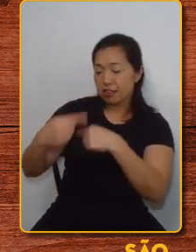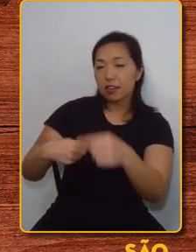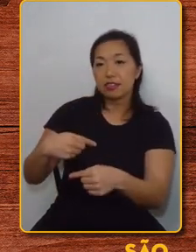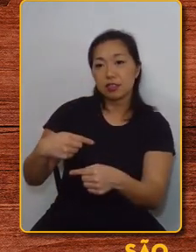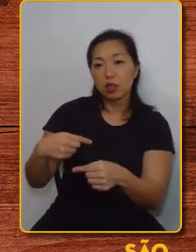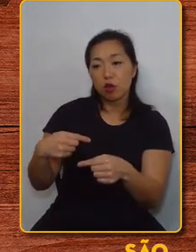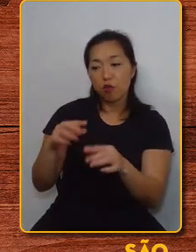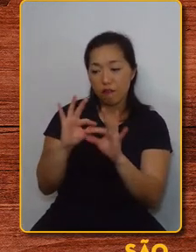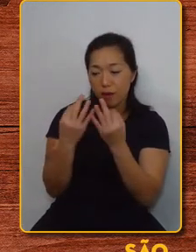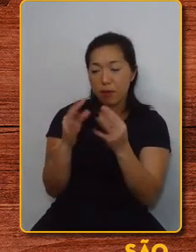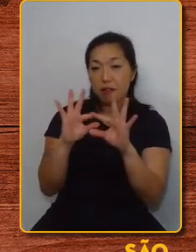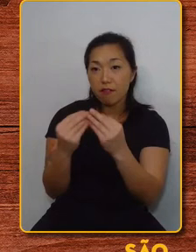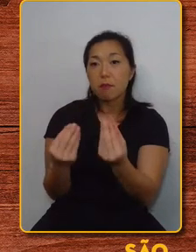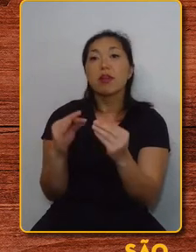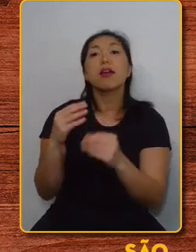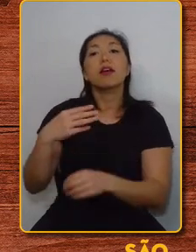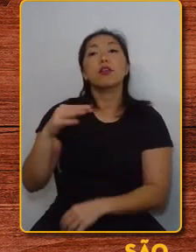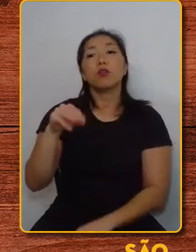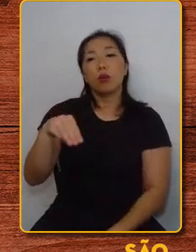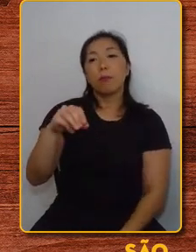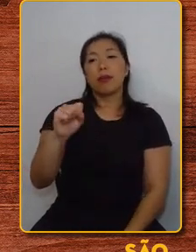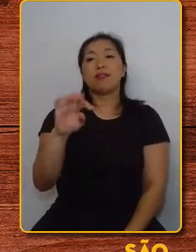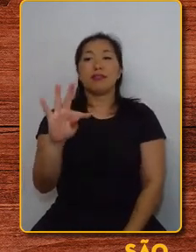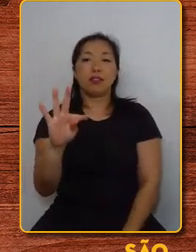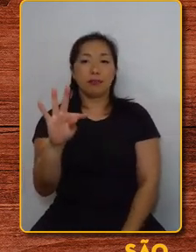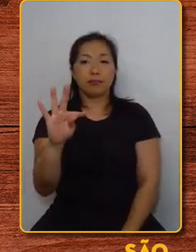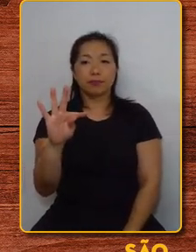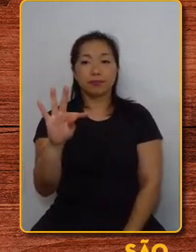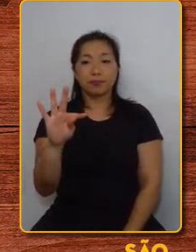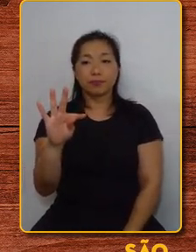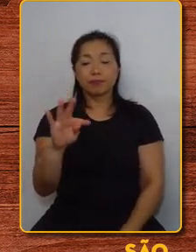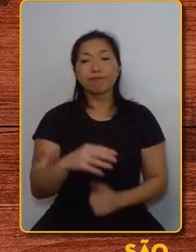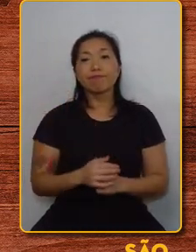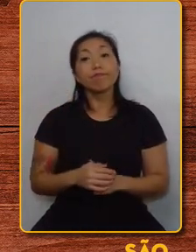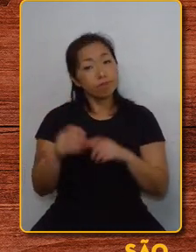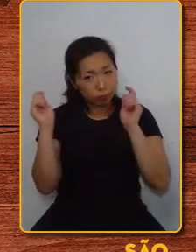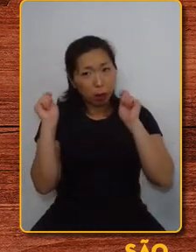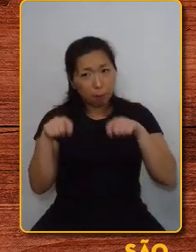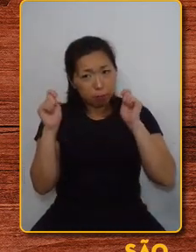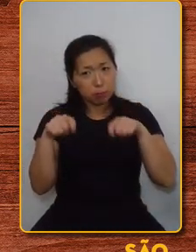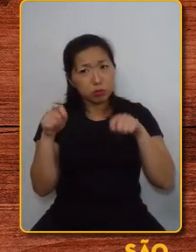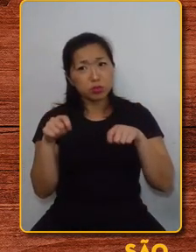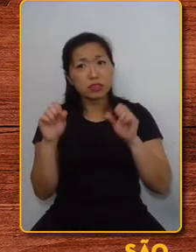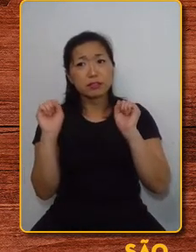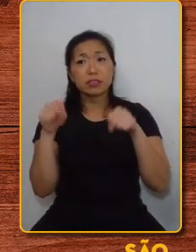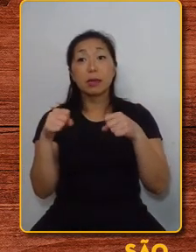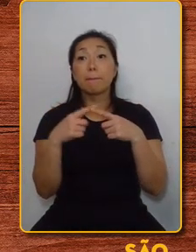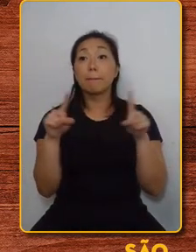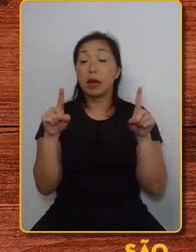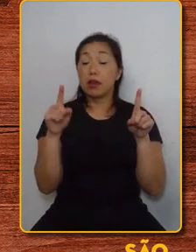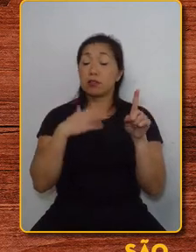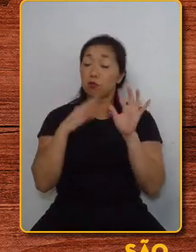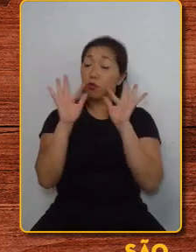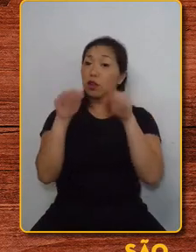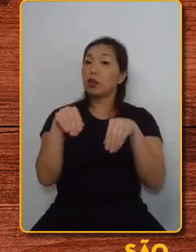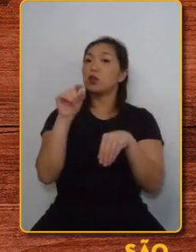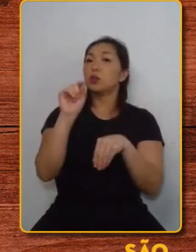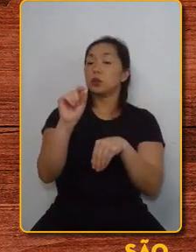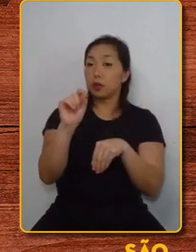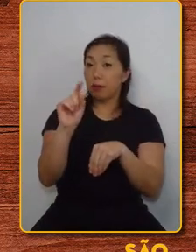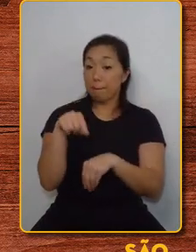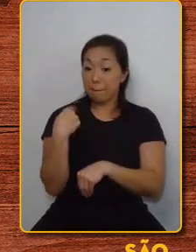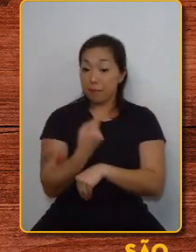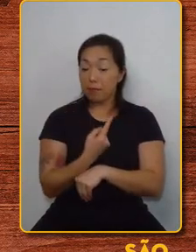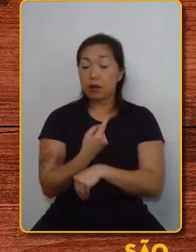ser constituído, é possível ser feito. Mas termino dizendo que para isso acontecer, nós temos que ter uma tarefinha a mais